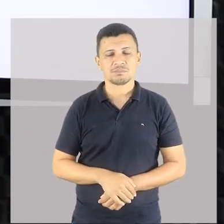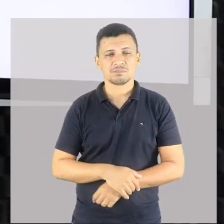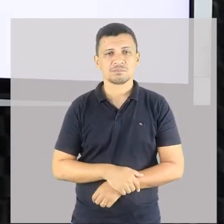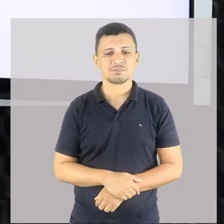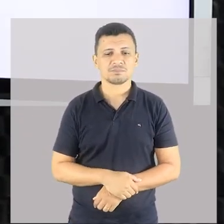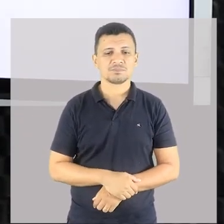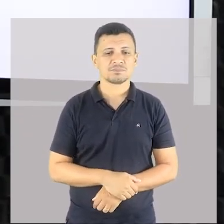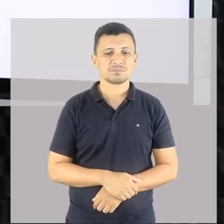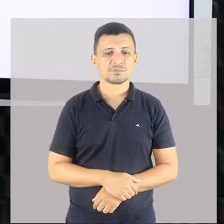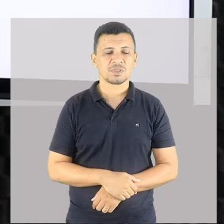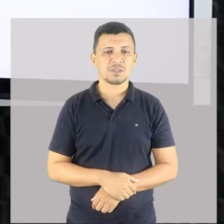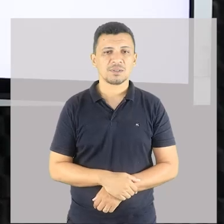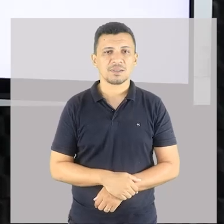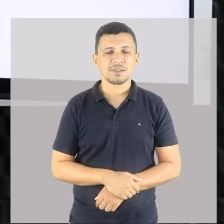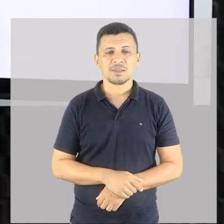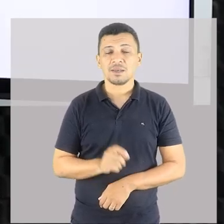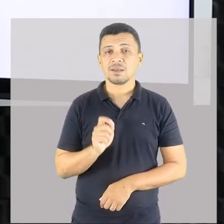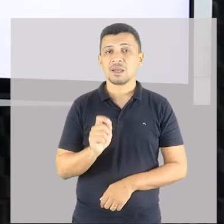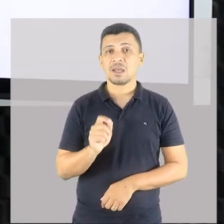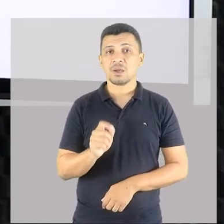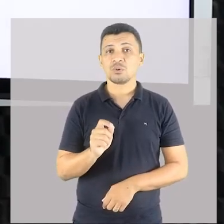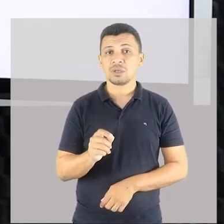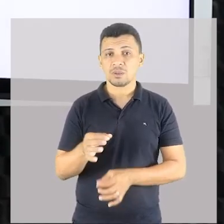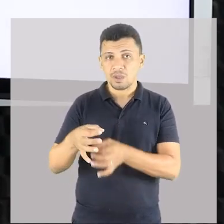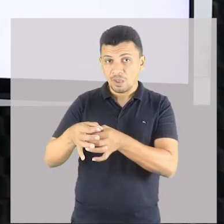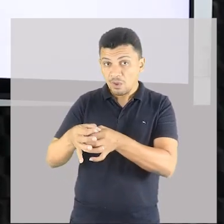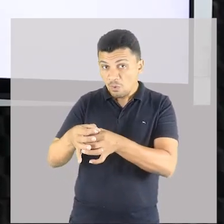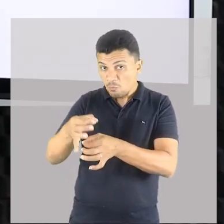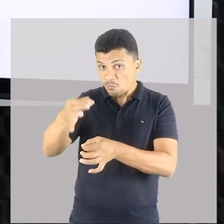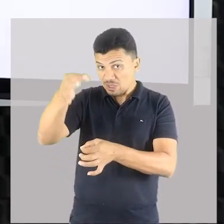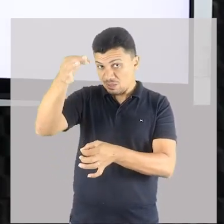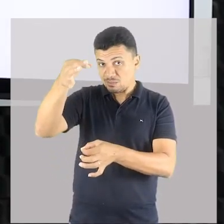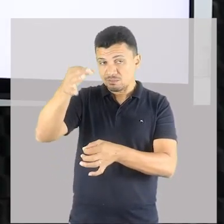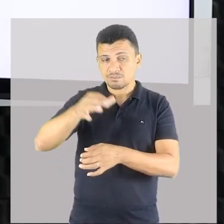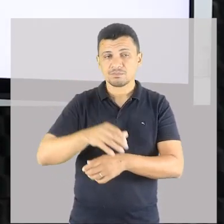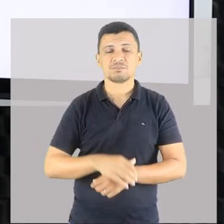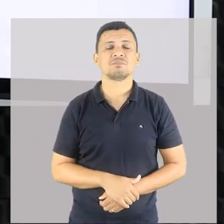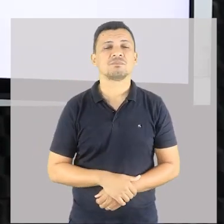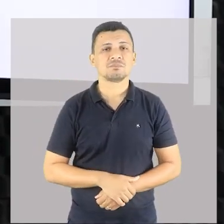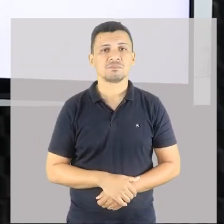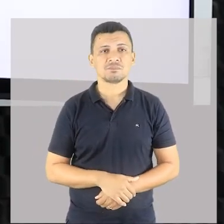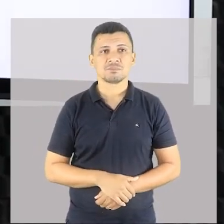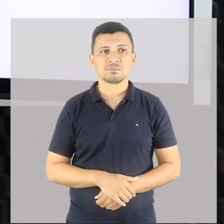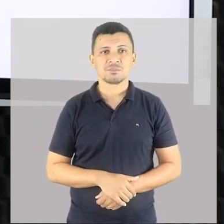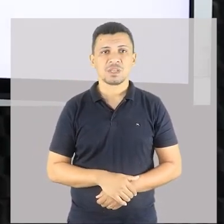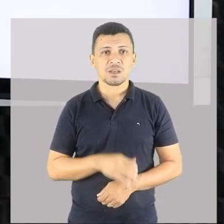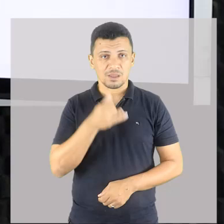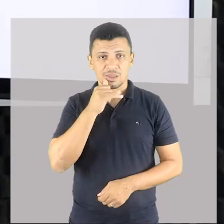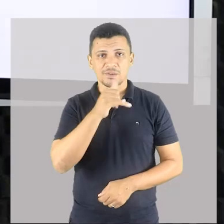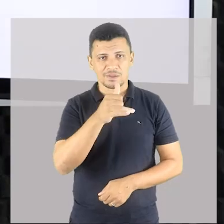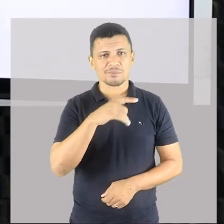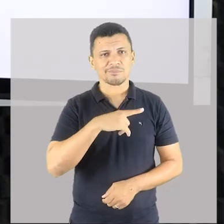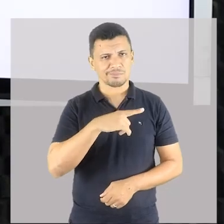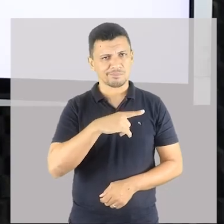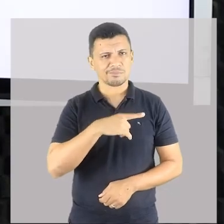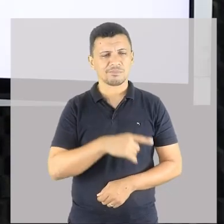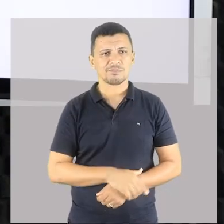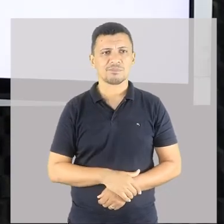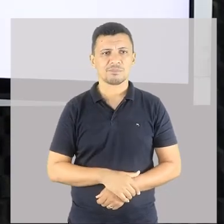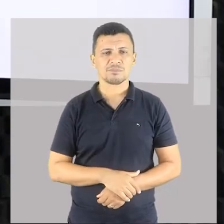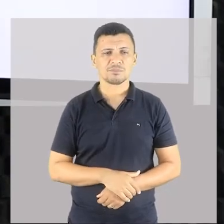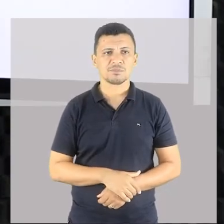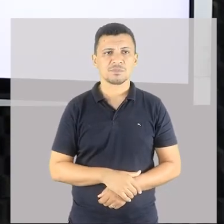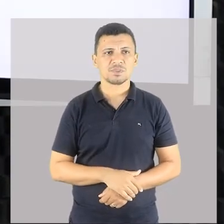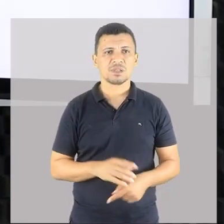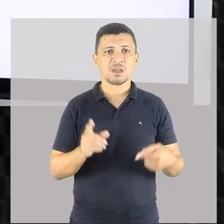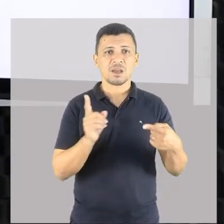fio. Isso aí é em um fio retilíneo, percorrido por corrente. E aqui